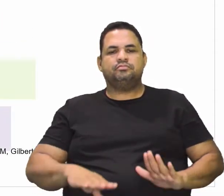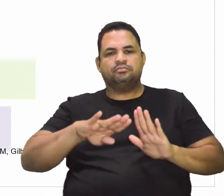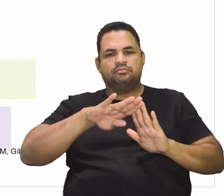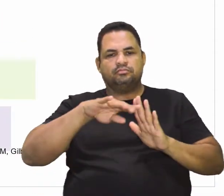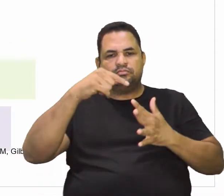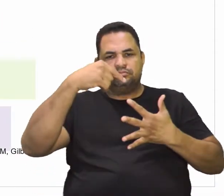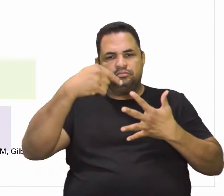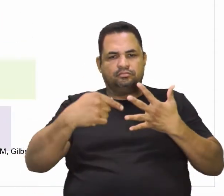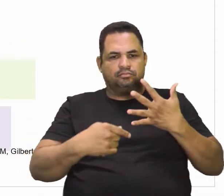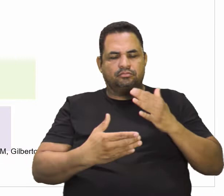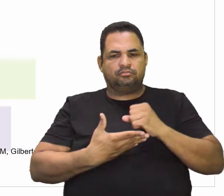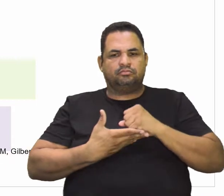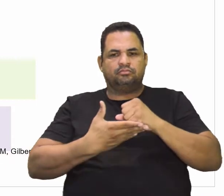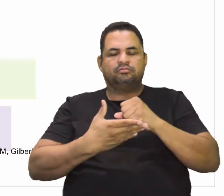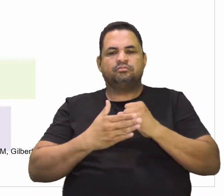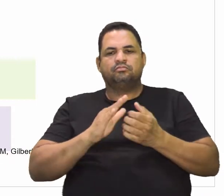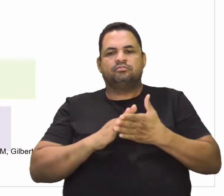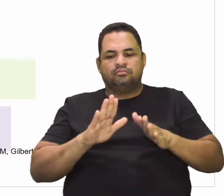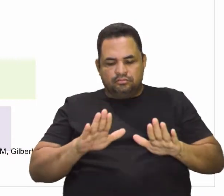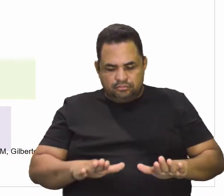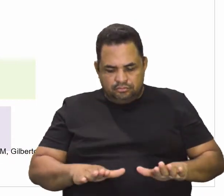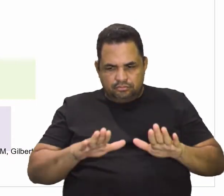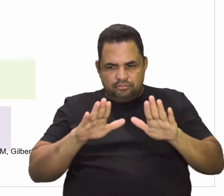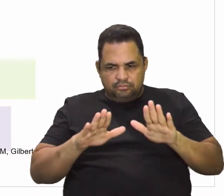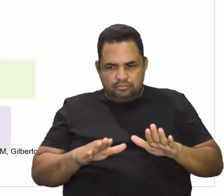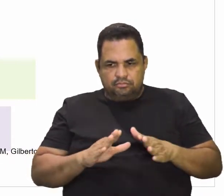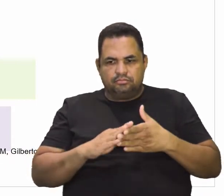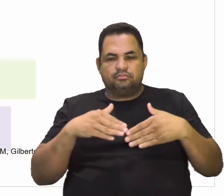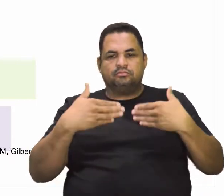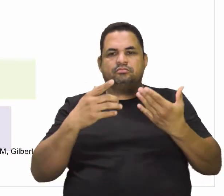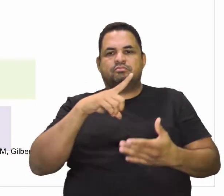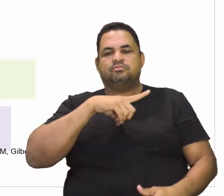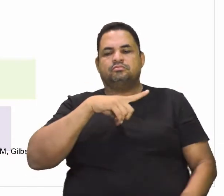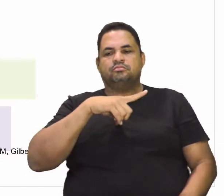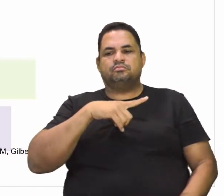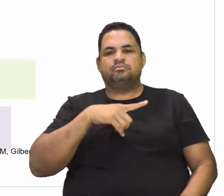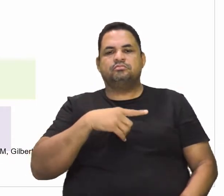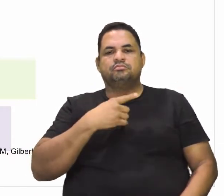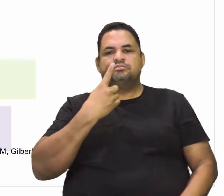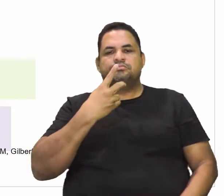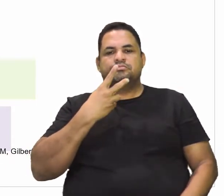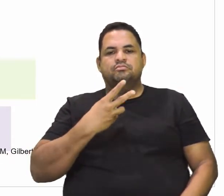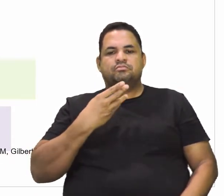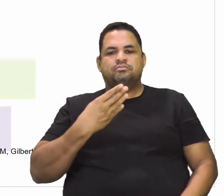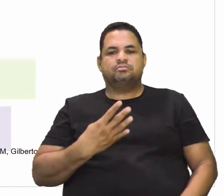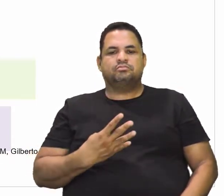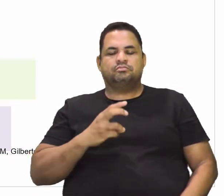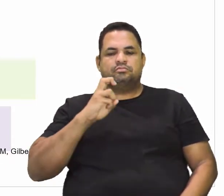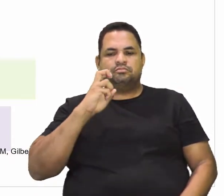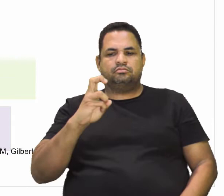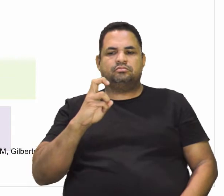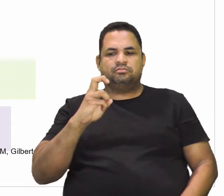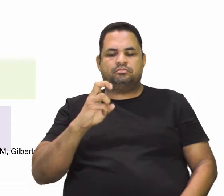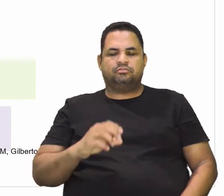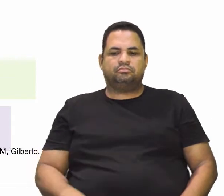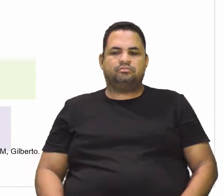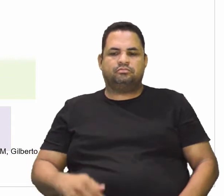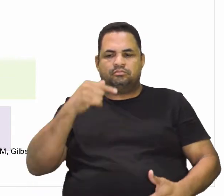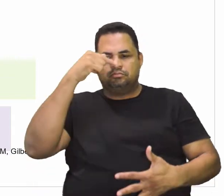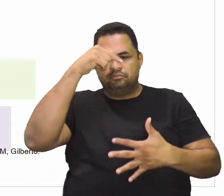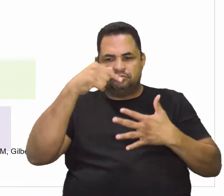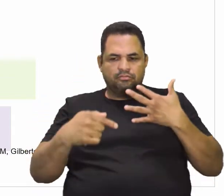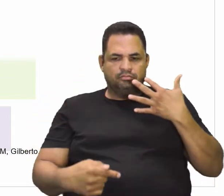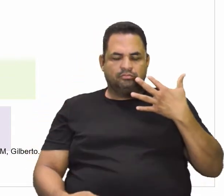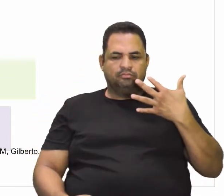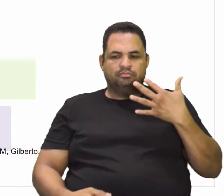Os princípios básicos do islamismo. Nós temos 1, 2, 3, 4, 5 princípios básicos